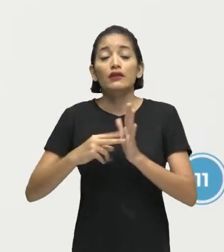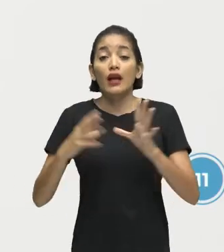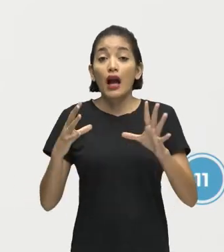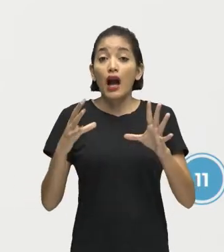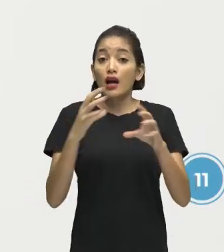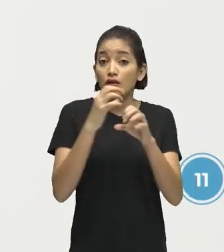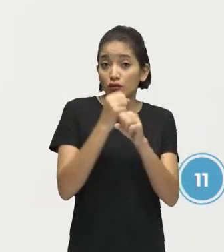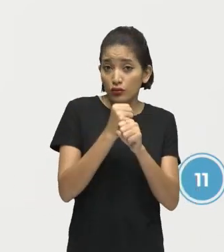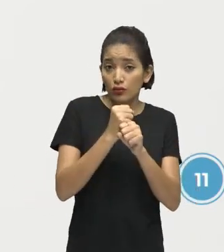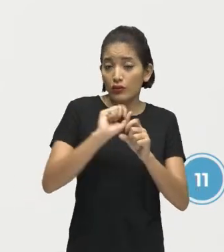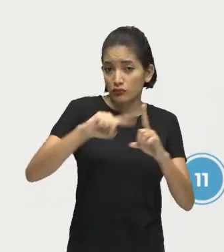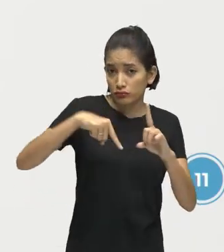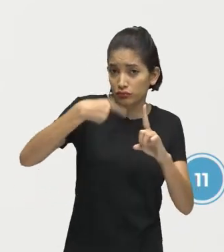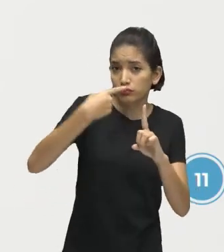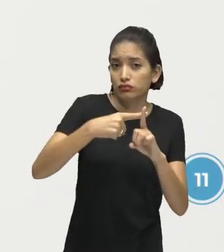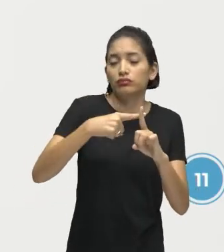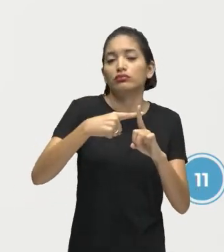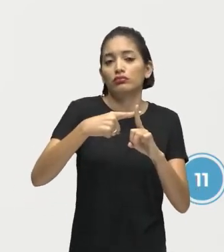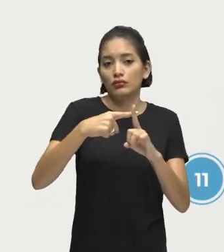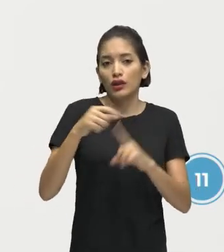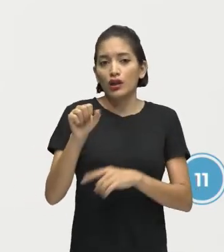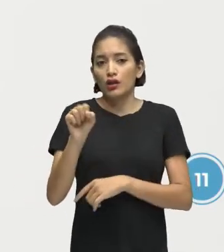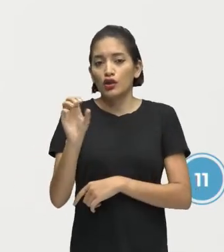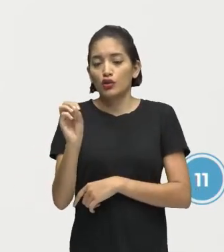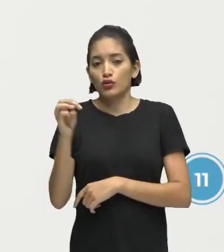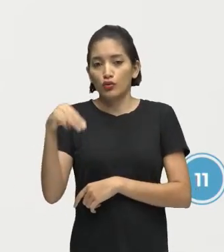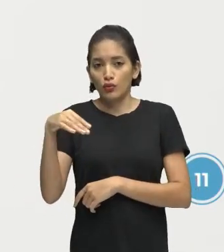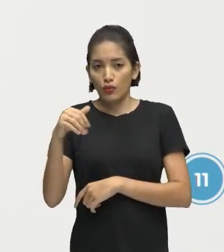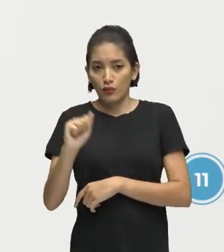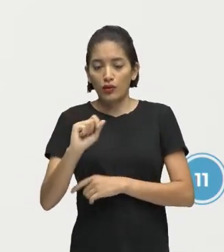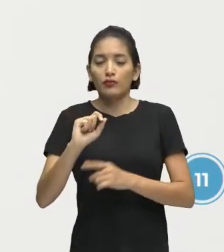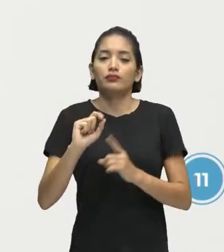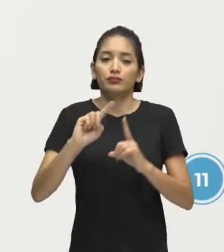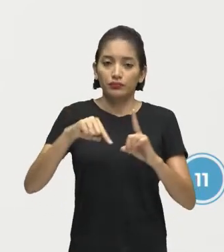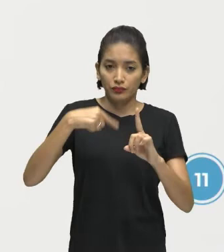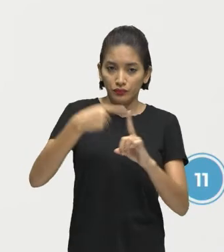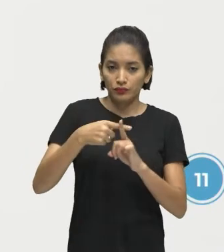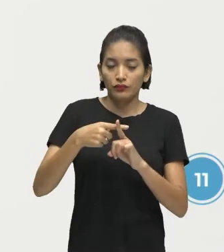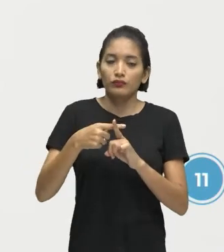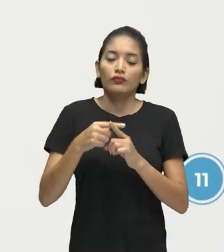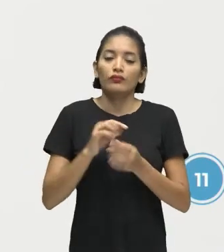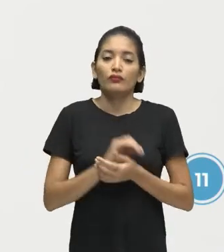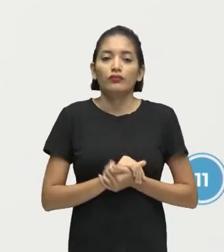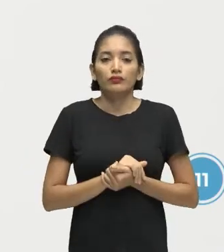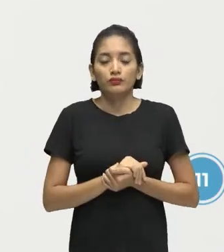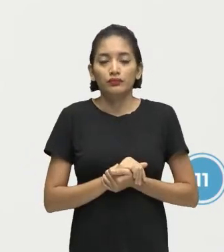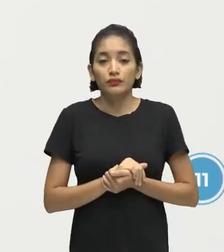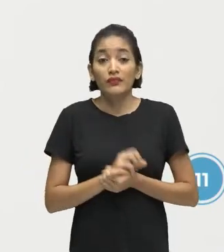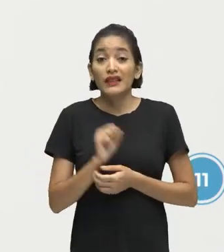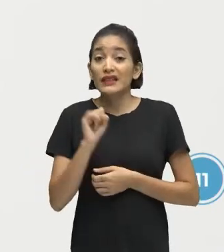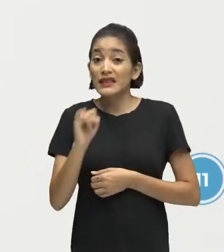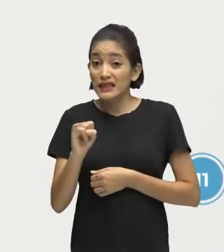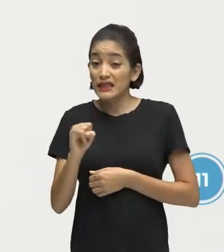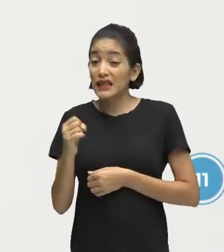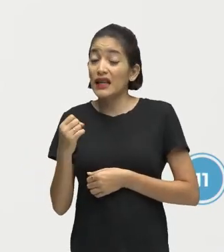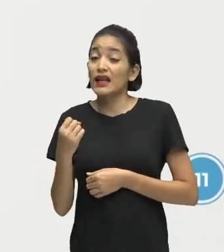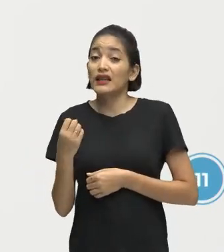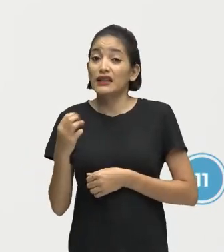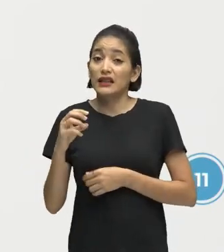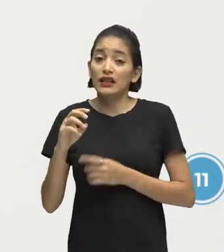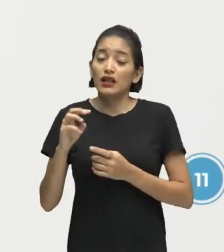soma de um número. A soma de x com quem? Com o seu triplo. Se é o seu triplo, vai